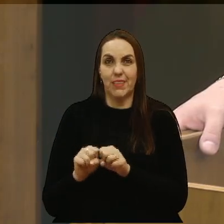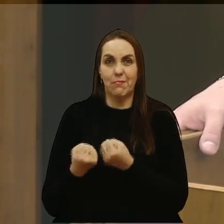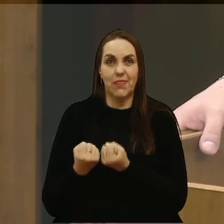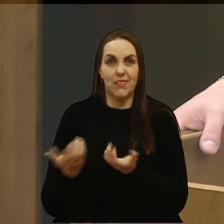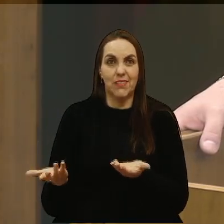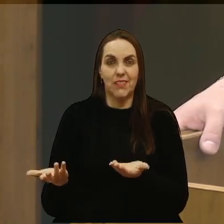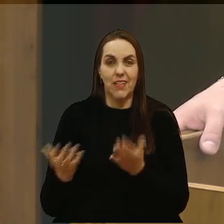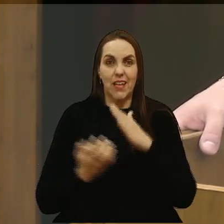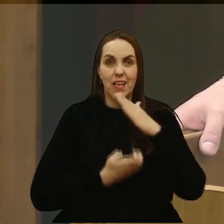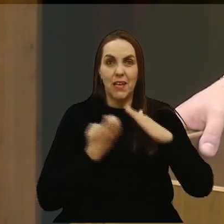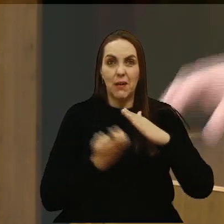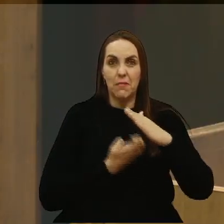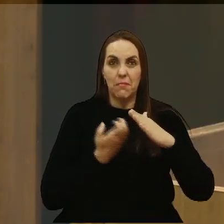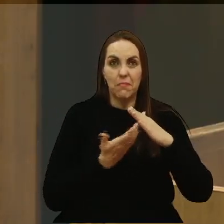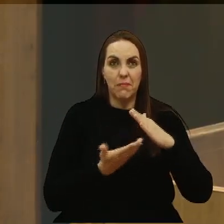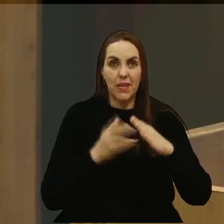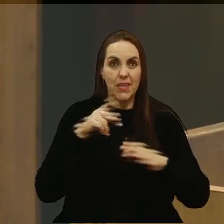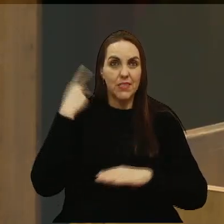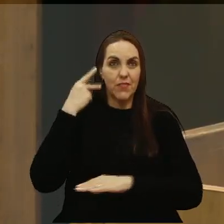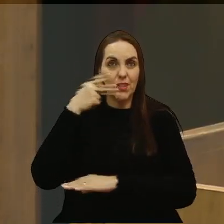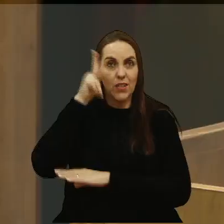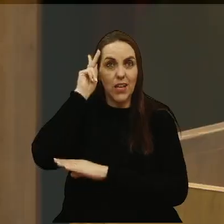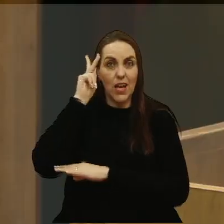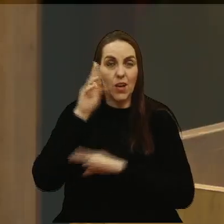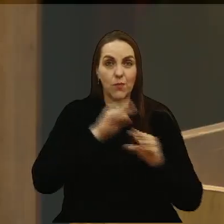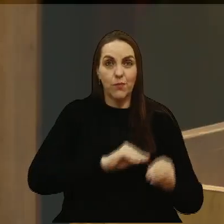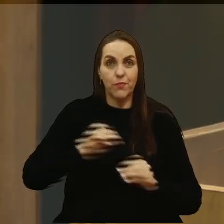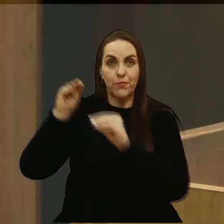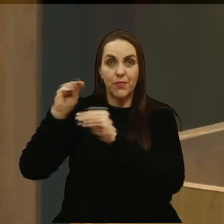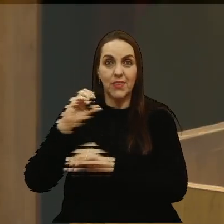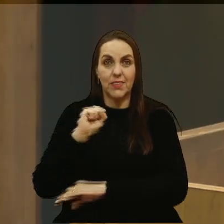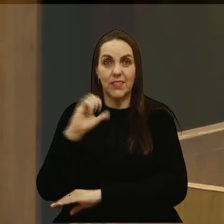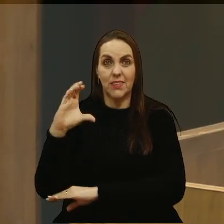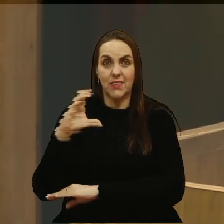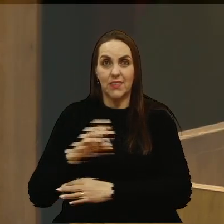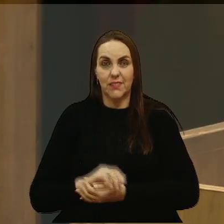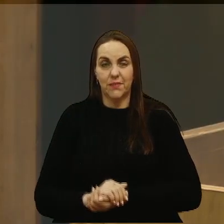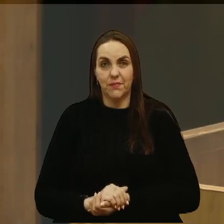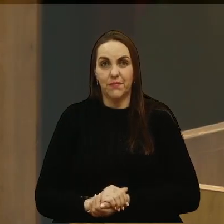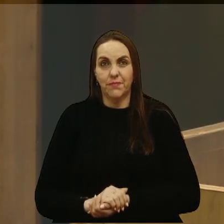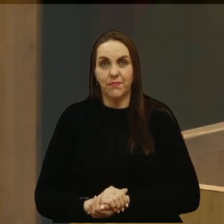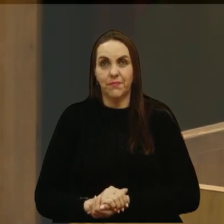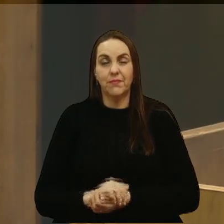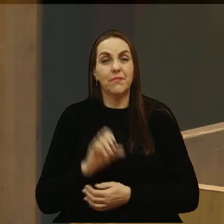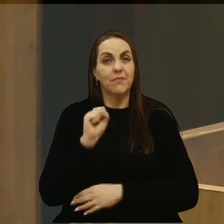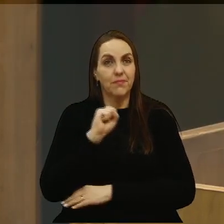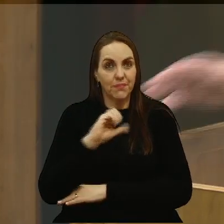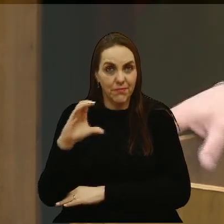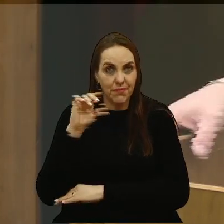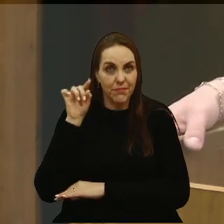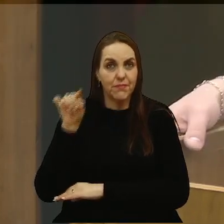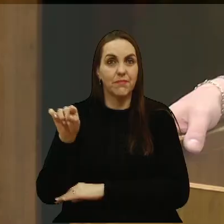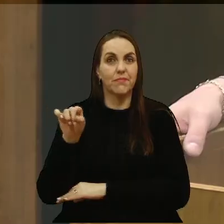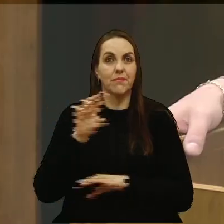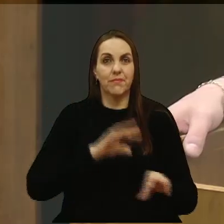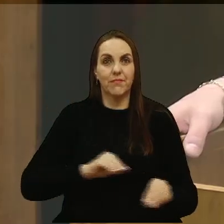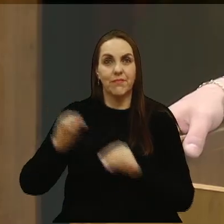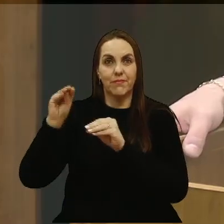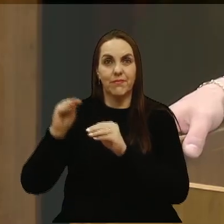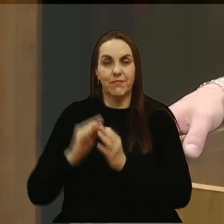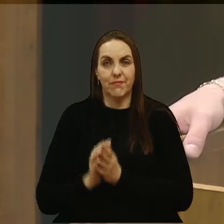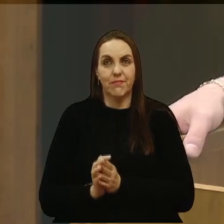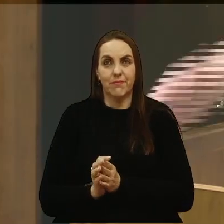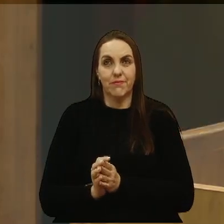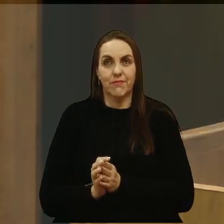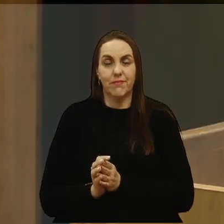As empresas, vereador Iago, migrando para Santa Catarina. Santa Catarina. Os